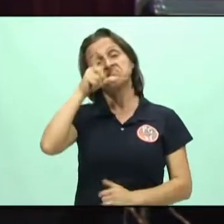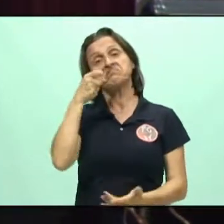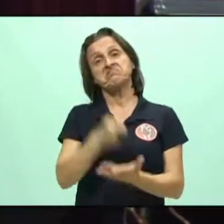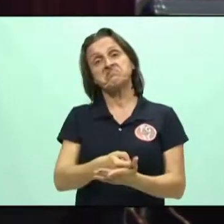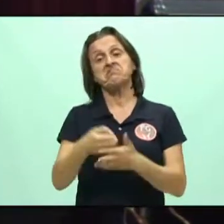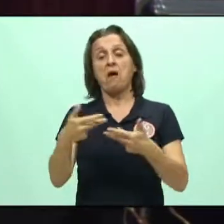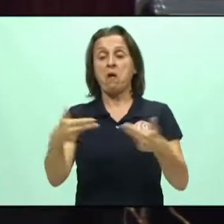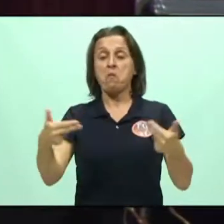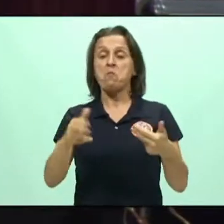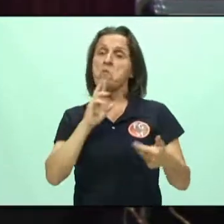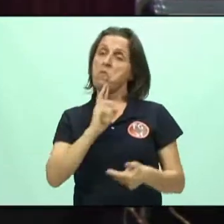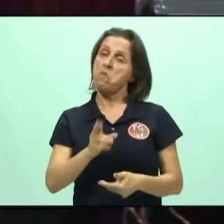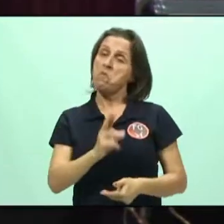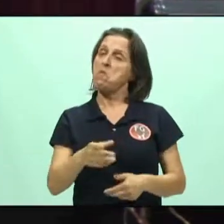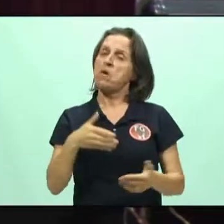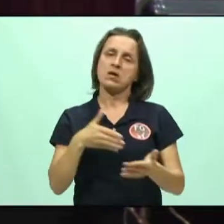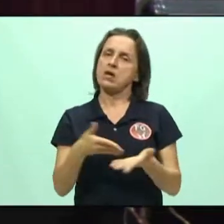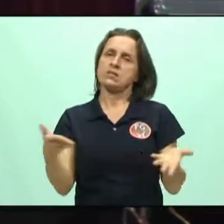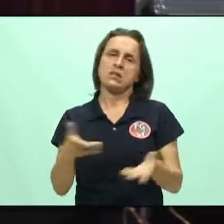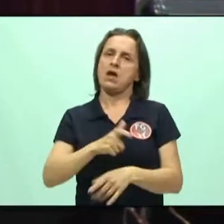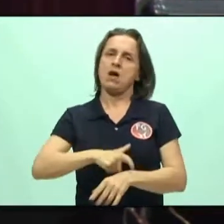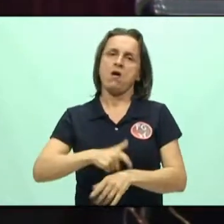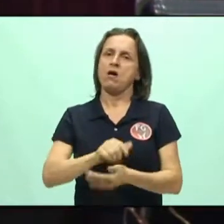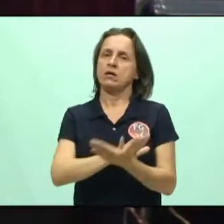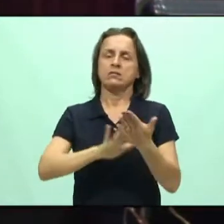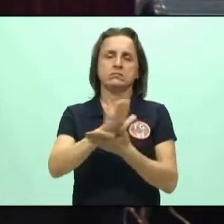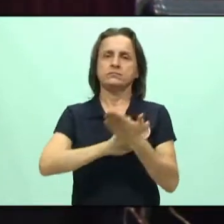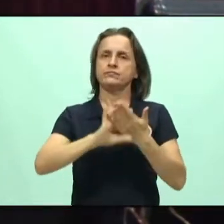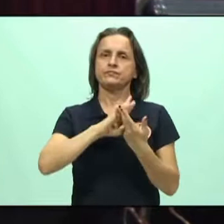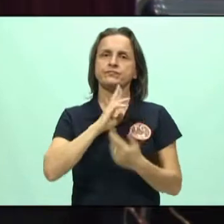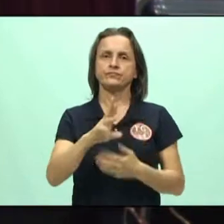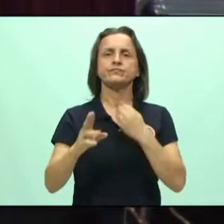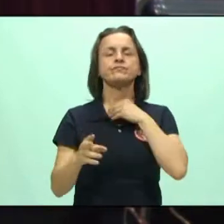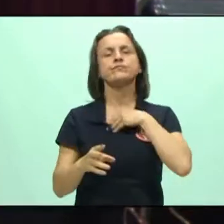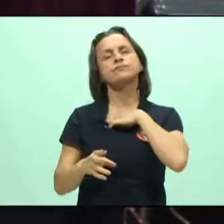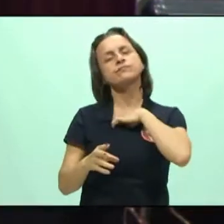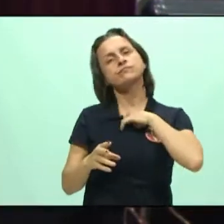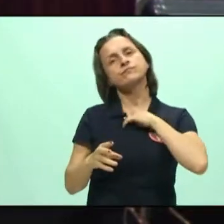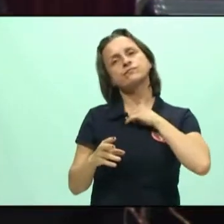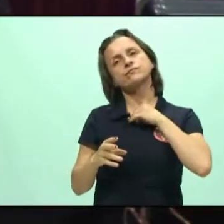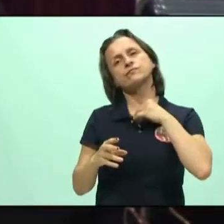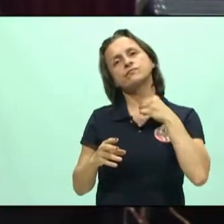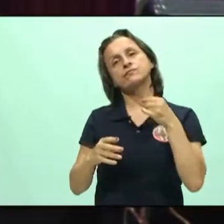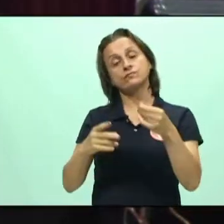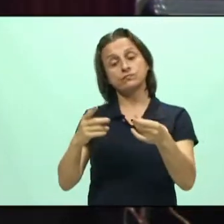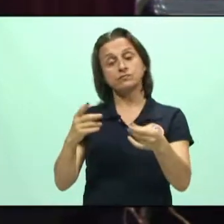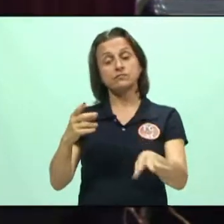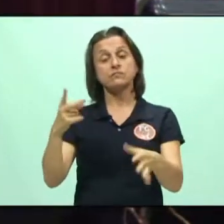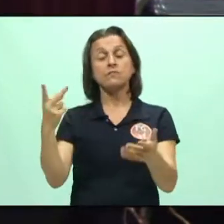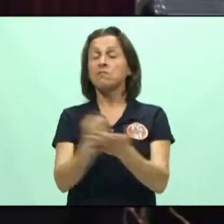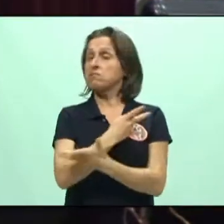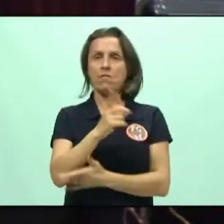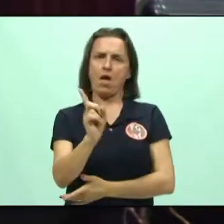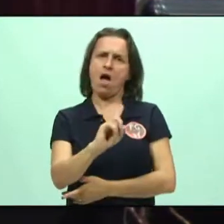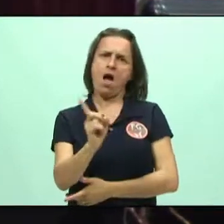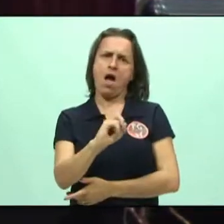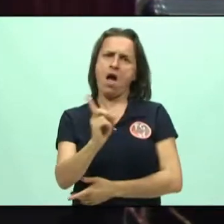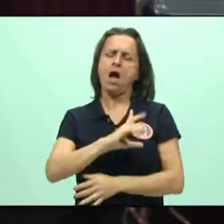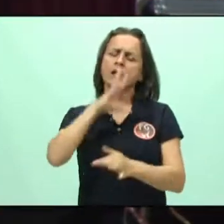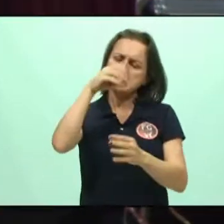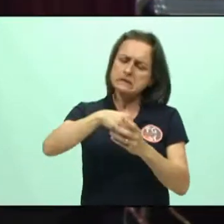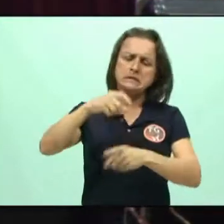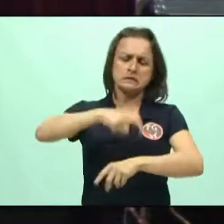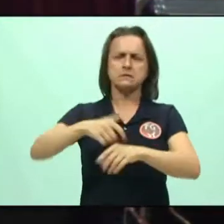até agora não tivemos a resposta ainda não que esteja errado porque está dentro é do nosso prazo regimental nós estamos